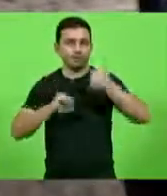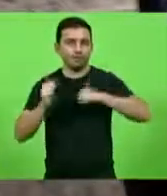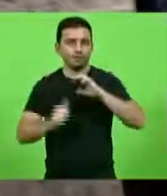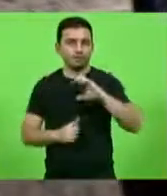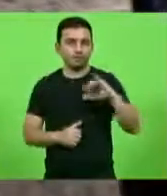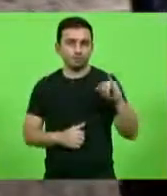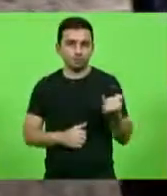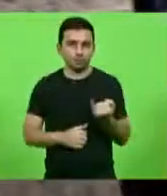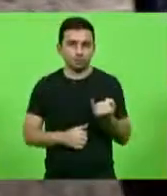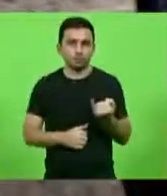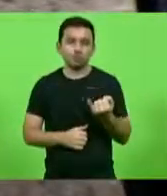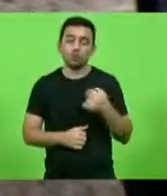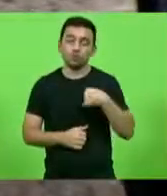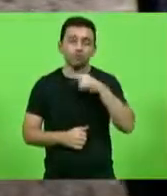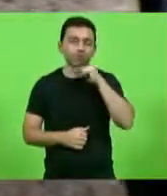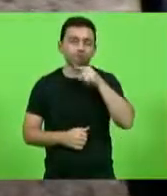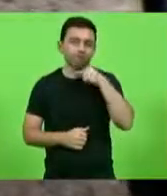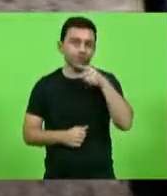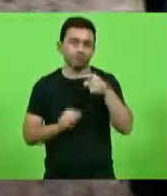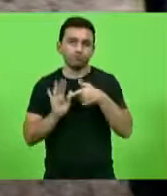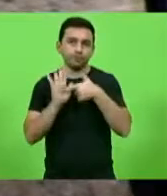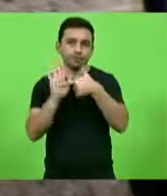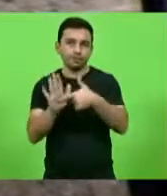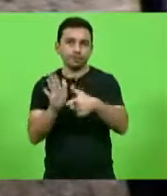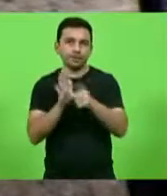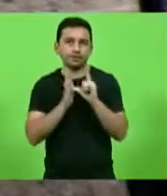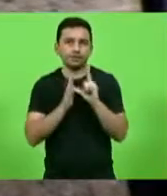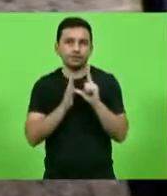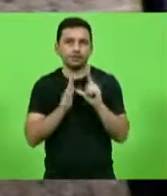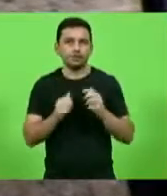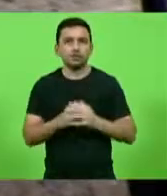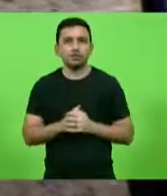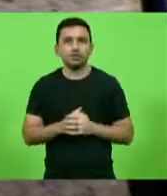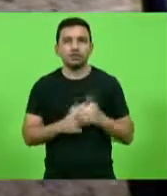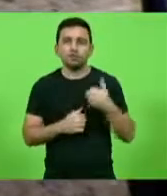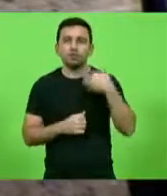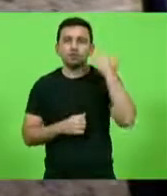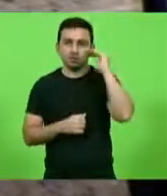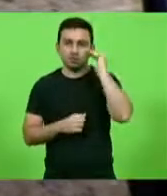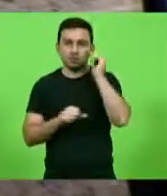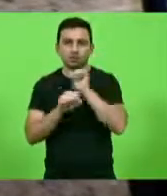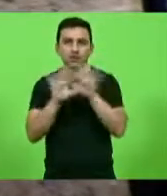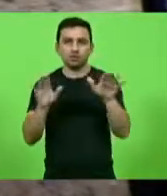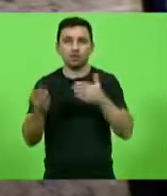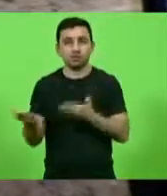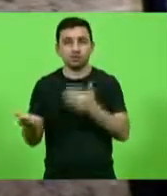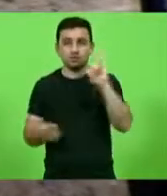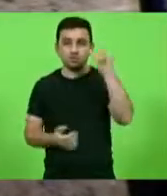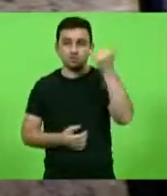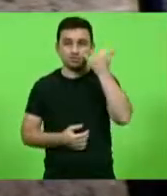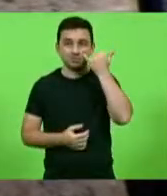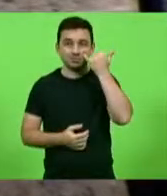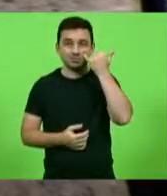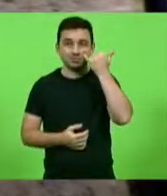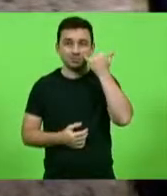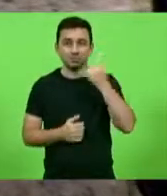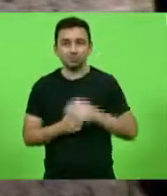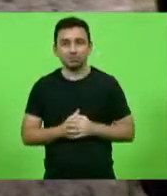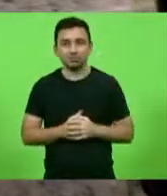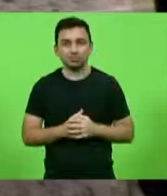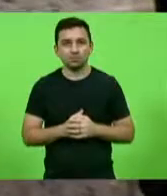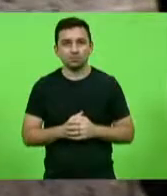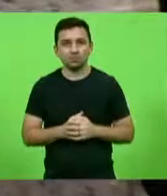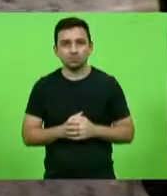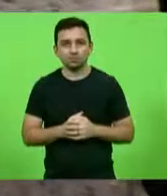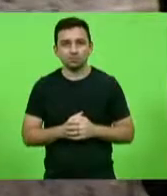só por isso não pude apresentá-la antes. Eu entendo que o deputado Gessé Lopes foi mal interpretado, né? Ele